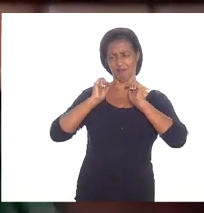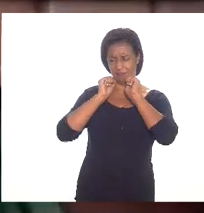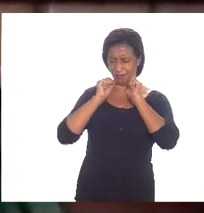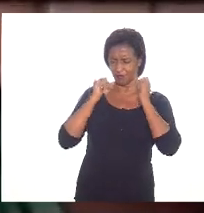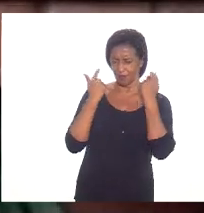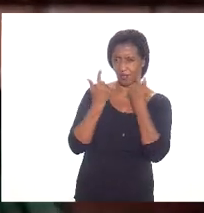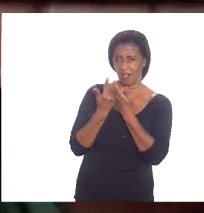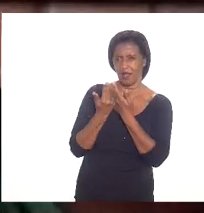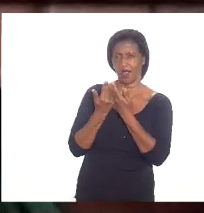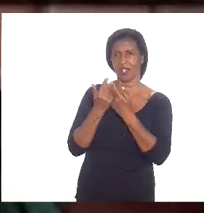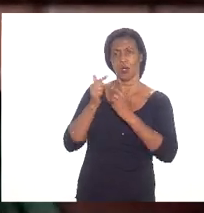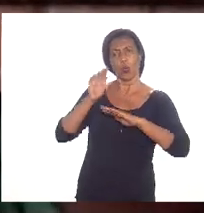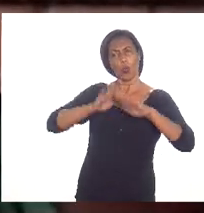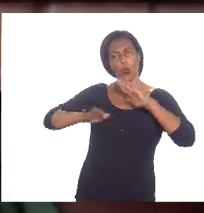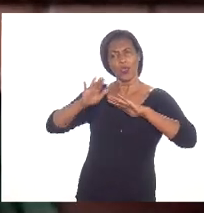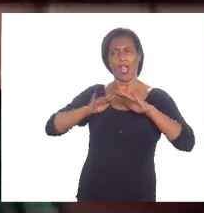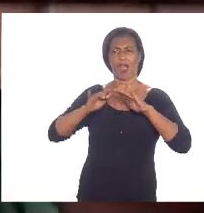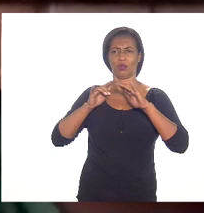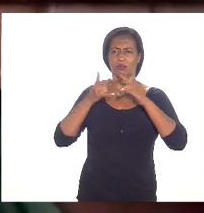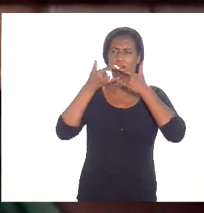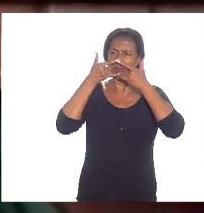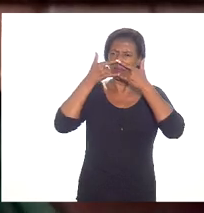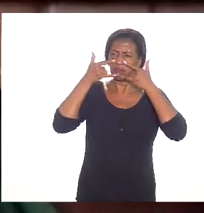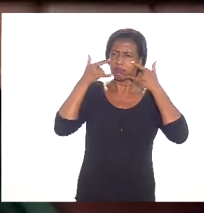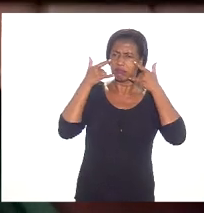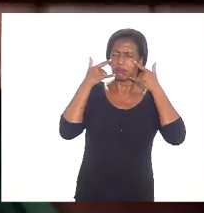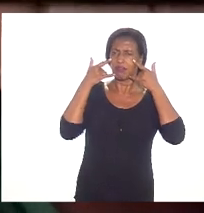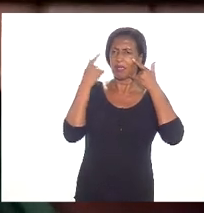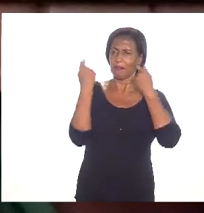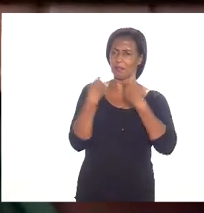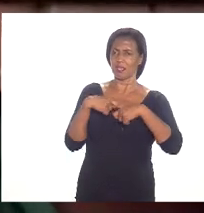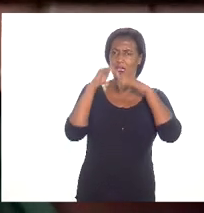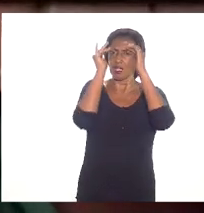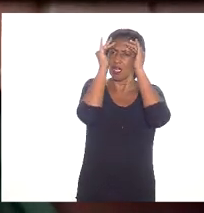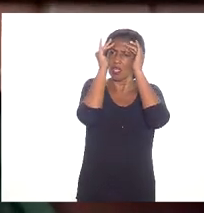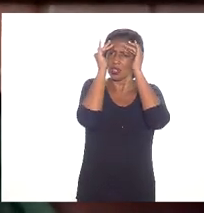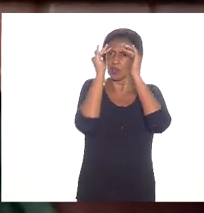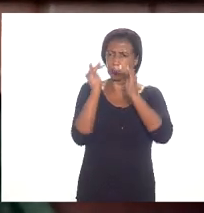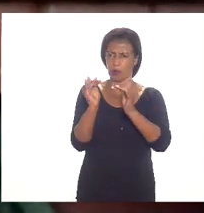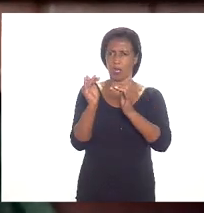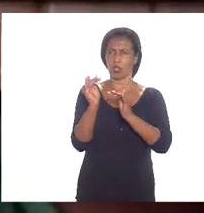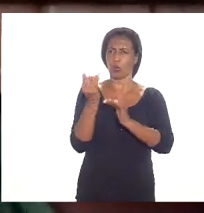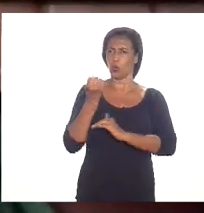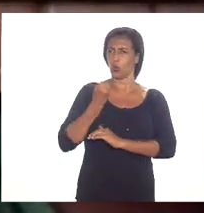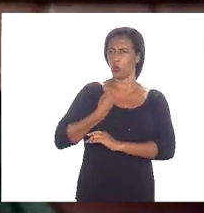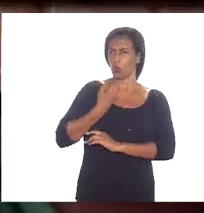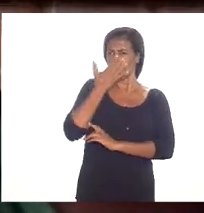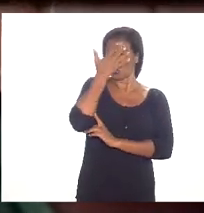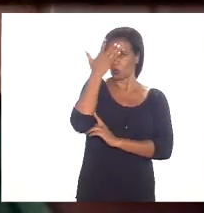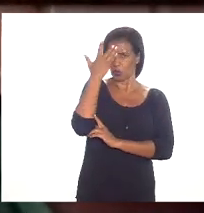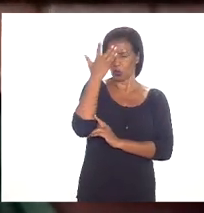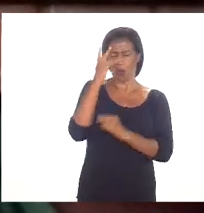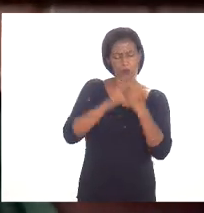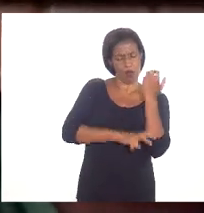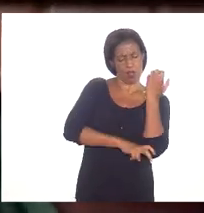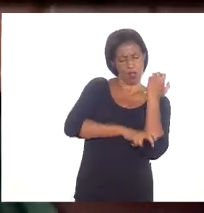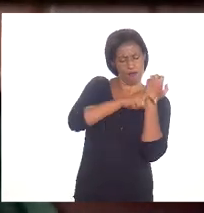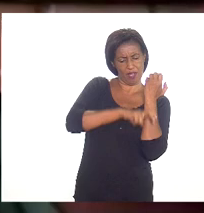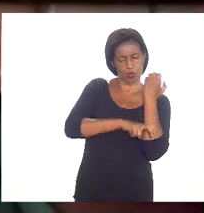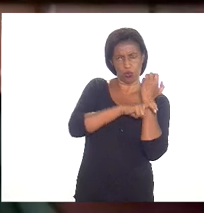né? Que se use máscara, que se mantenha o respeito ao quantitativo de pessoas no elevador,